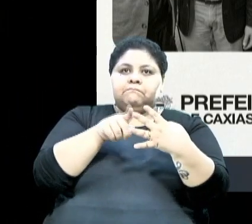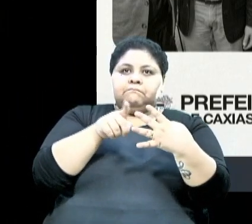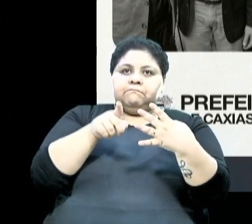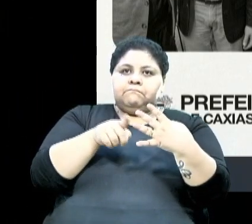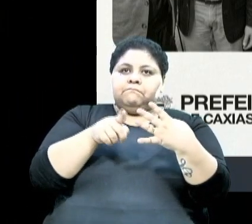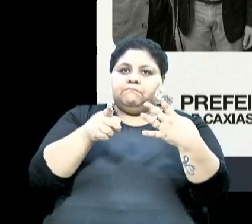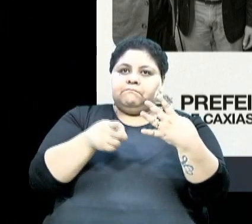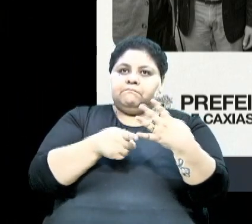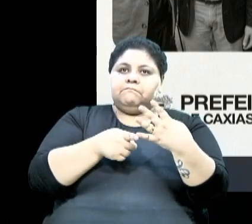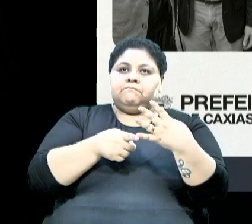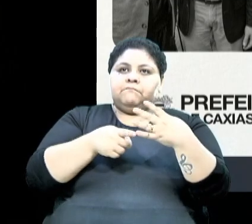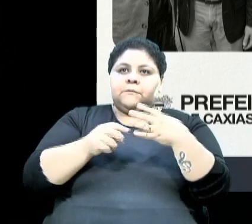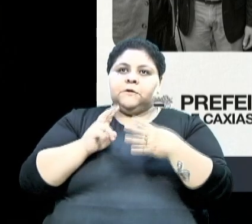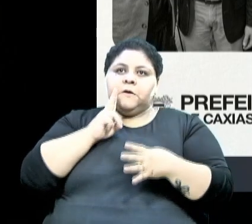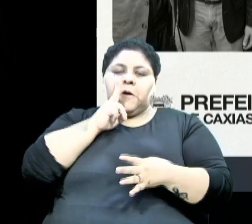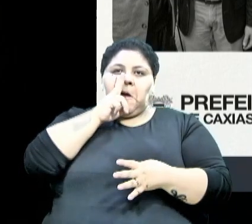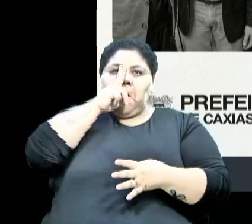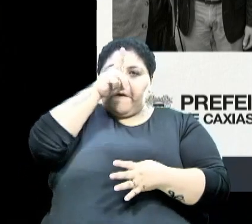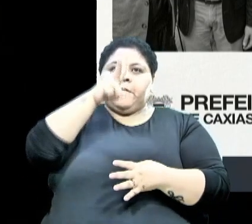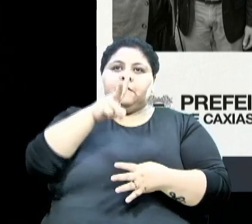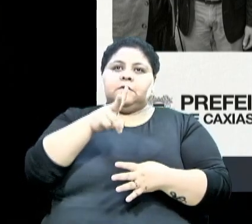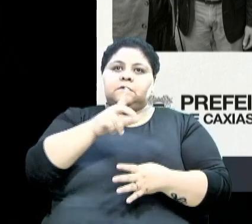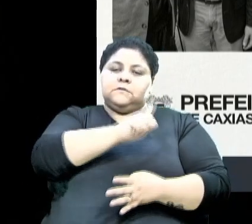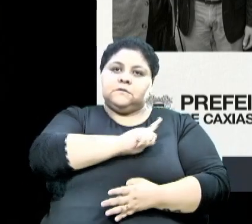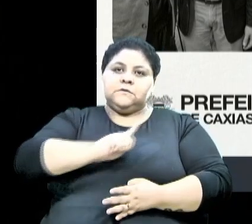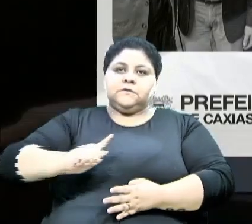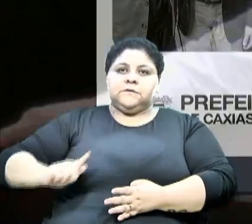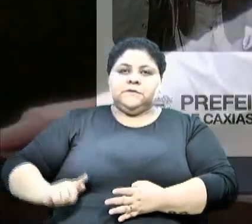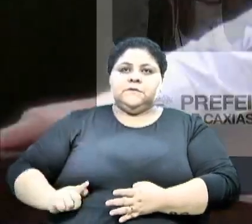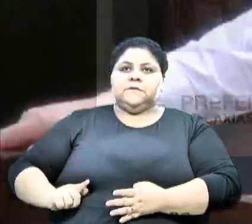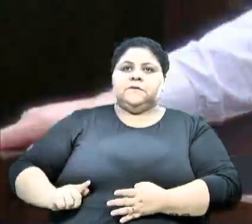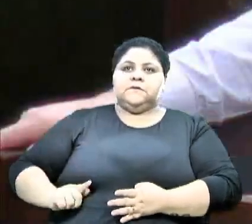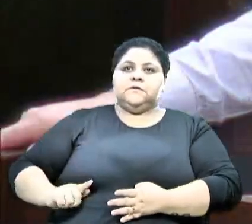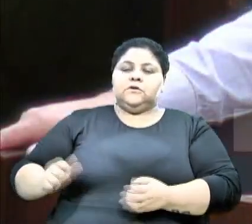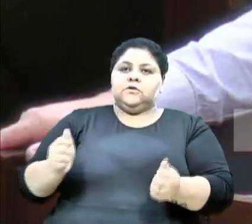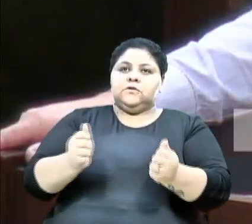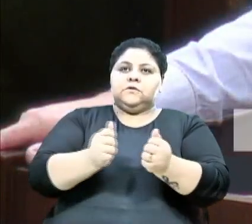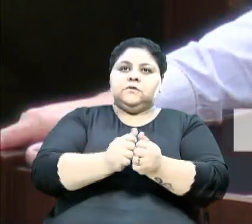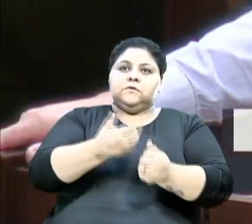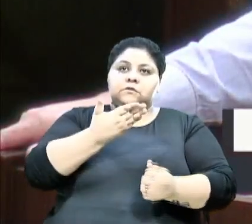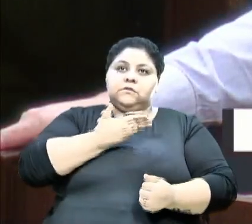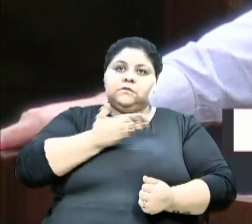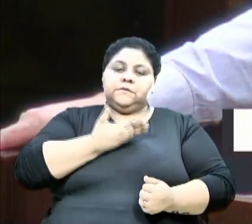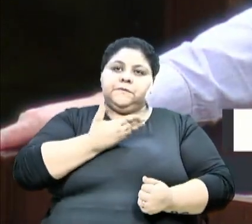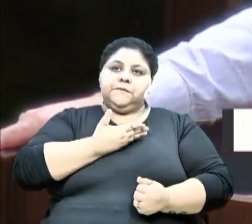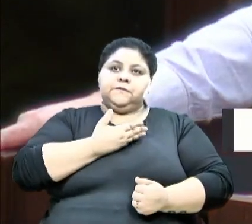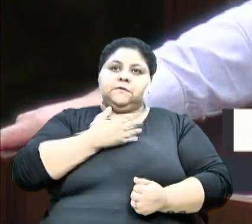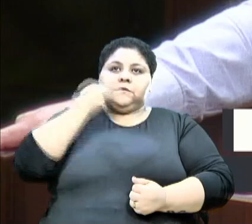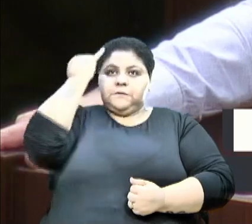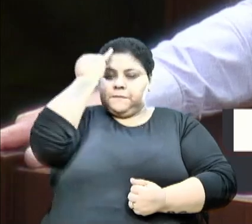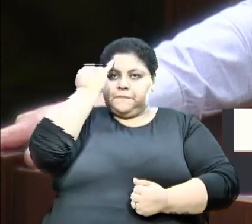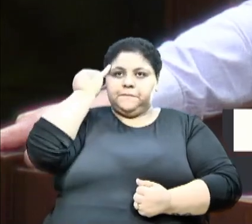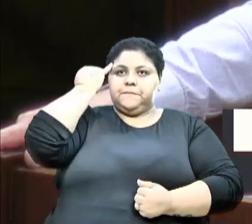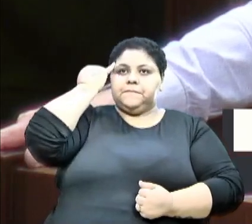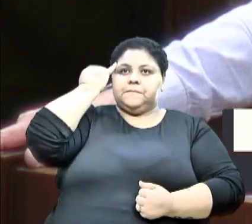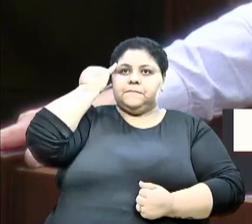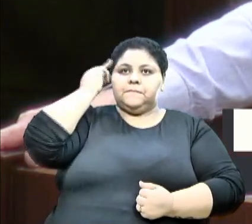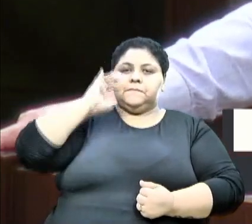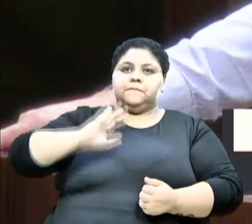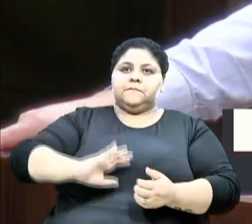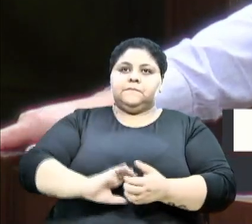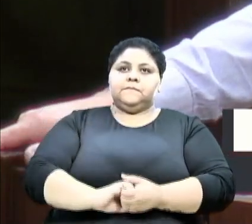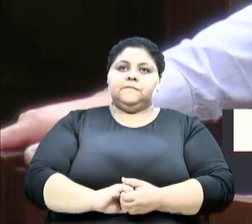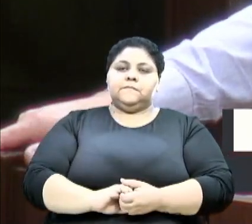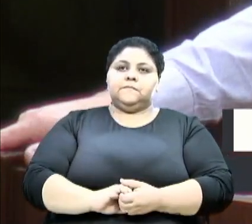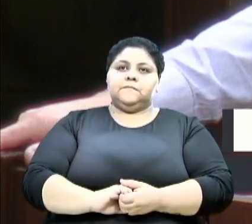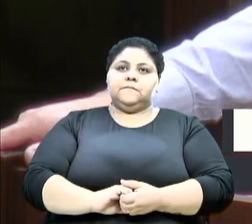envolveu esforços do governo estadual, que começou lá atrás, inclusive com meu colega de partido D'Ambros, que